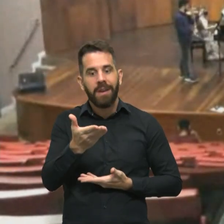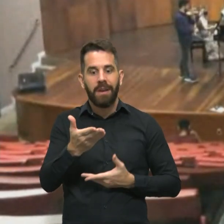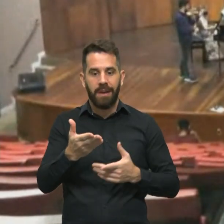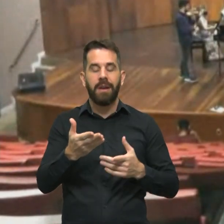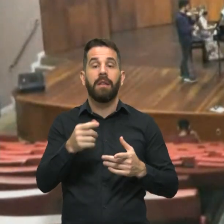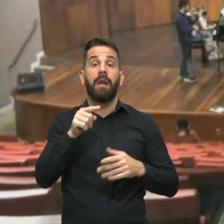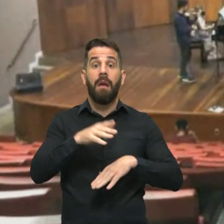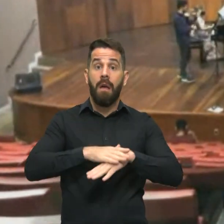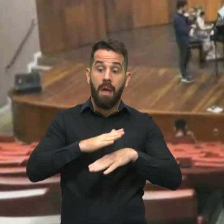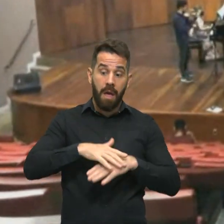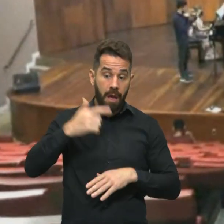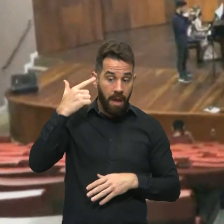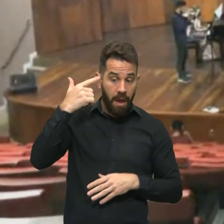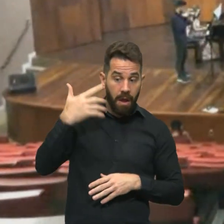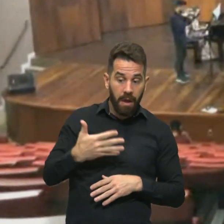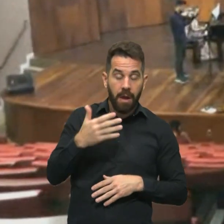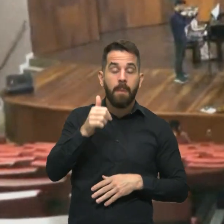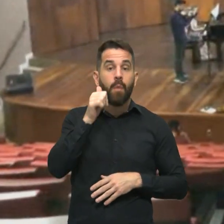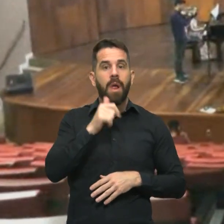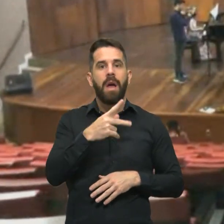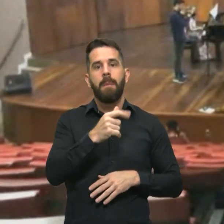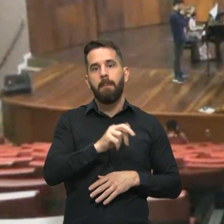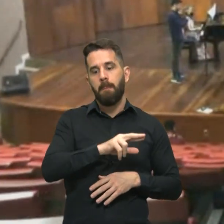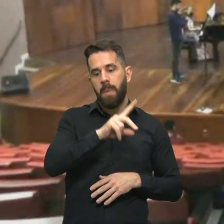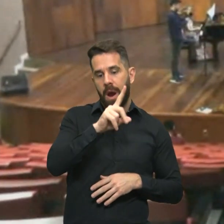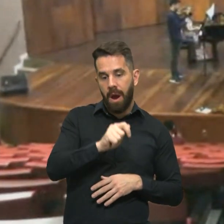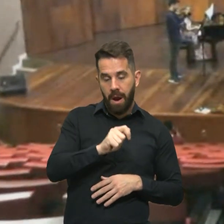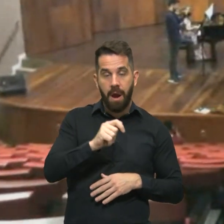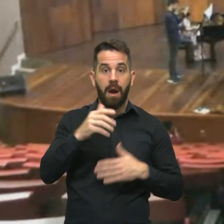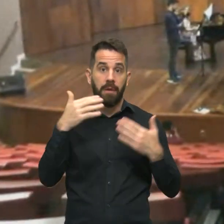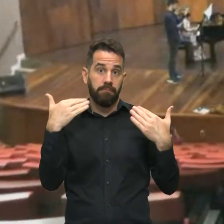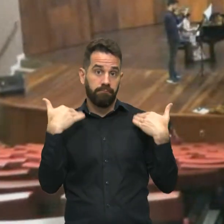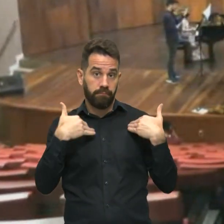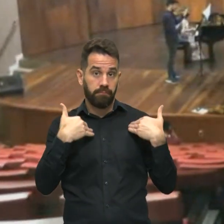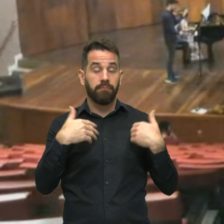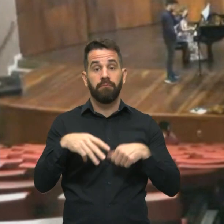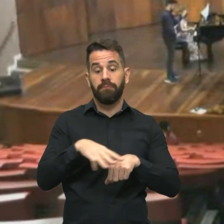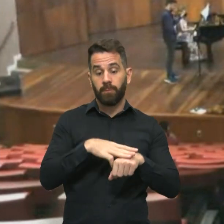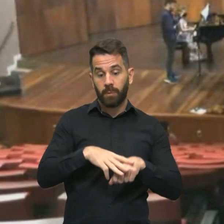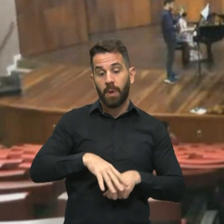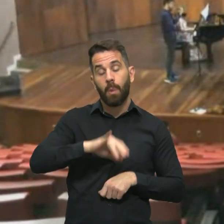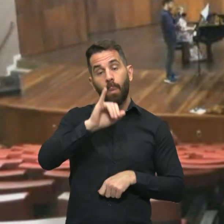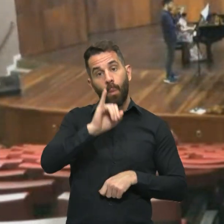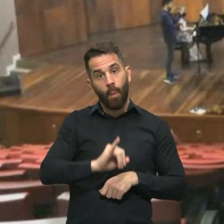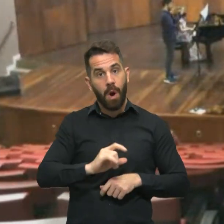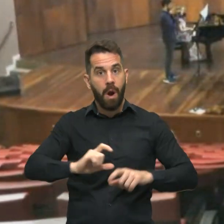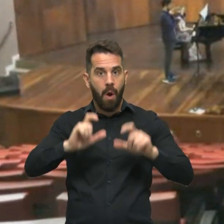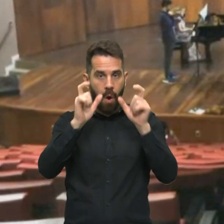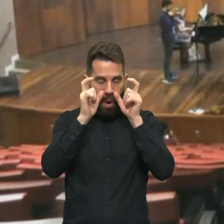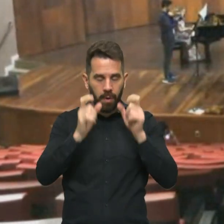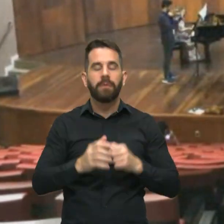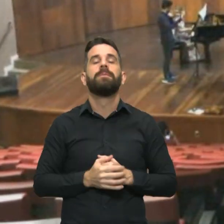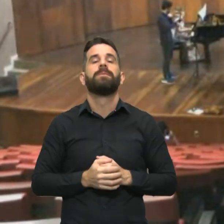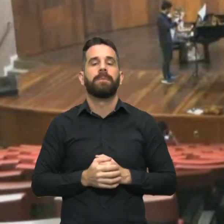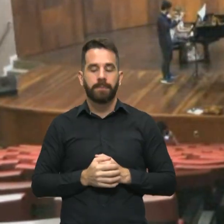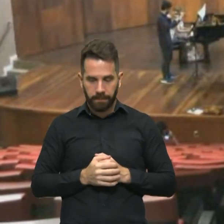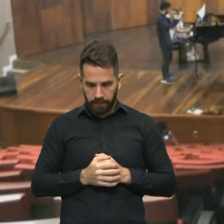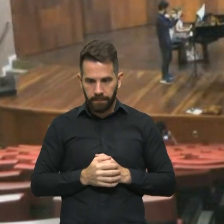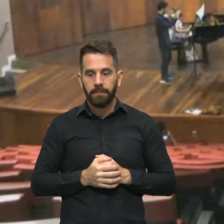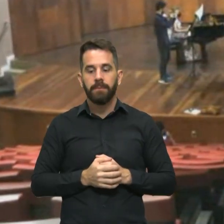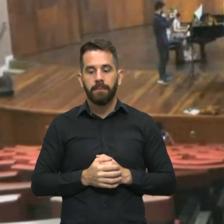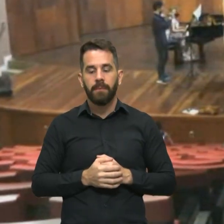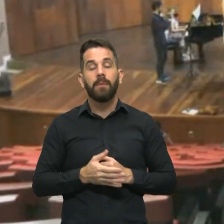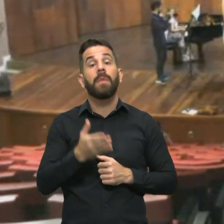Ela se descreve como mulher de pele parda, tem cabelos castanhos nos ombros, é magra e usa óculos. Professora,